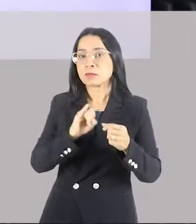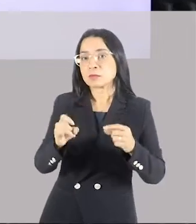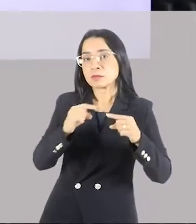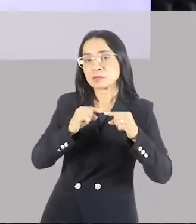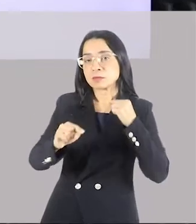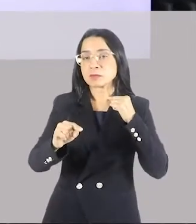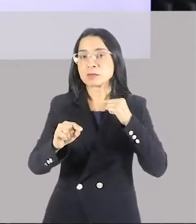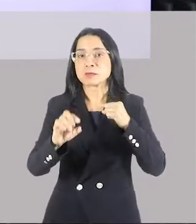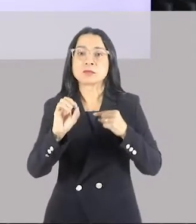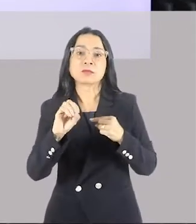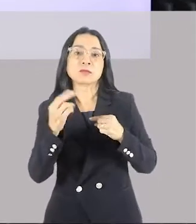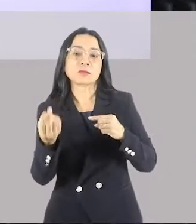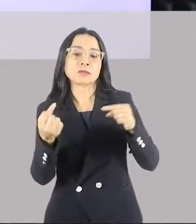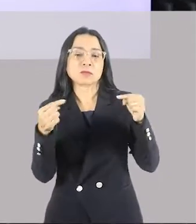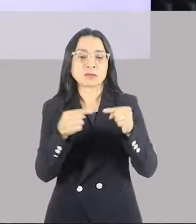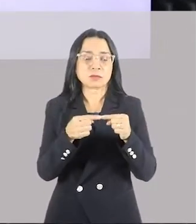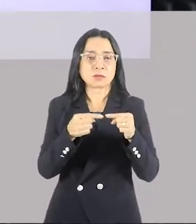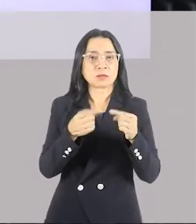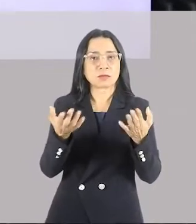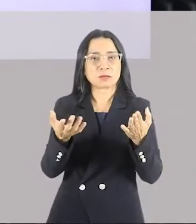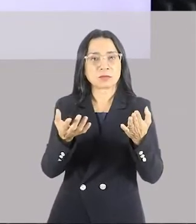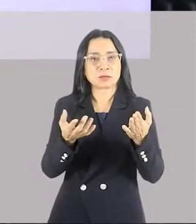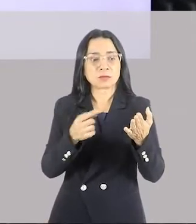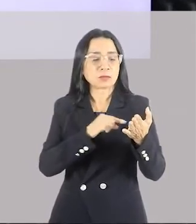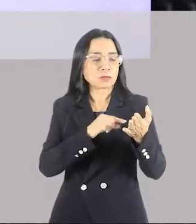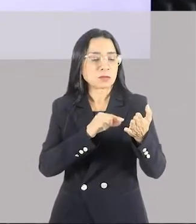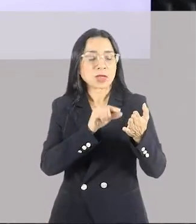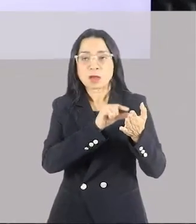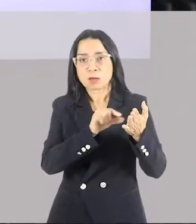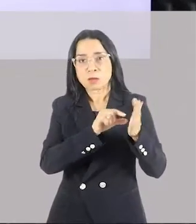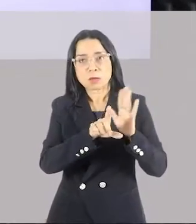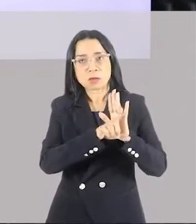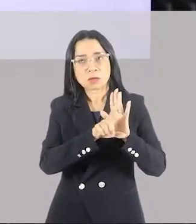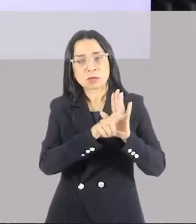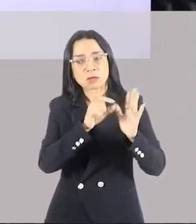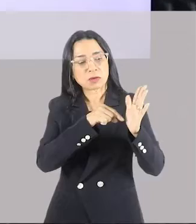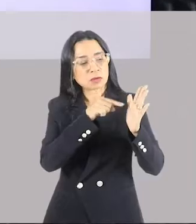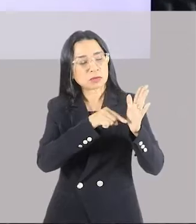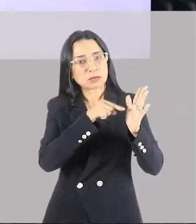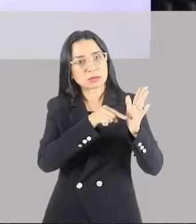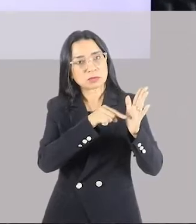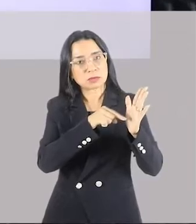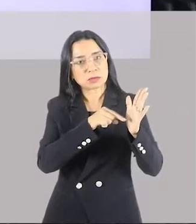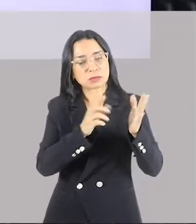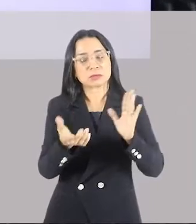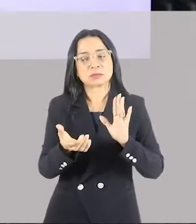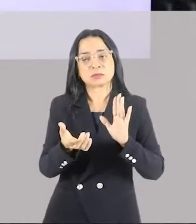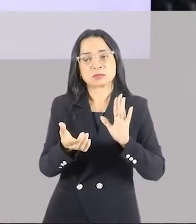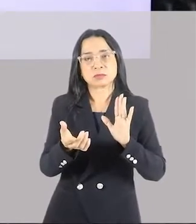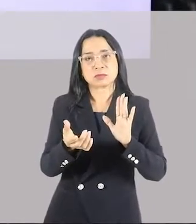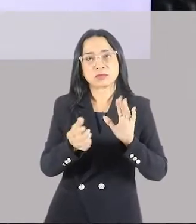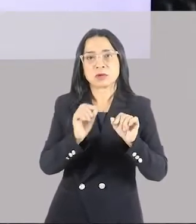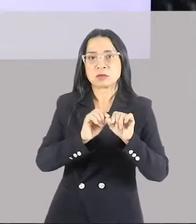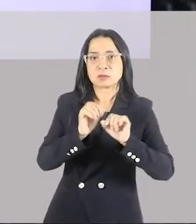discordarem com os termos do contrato, com a execução daquele serviço público em especial. Quando a gente